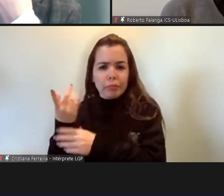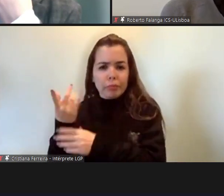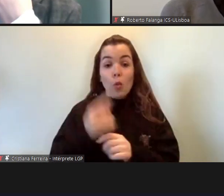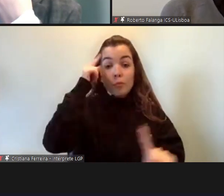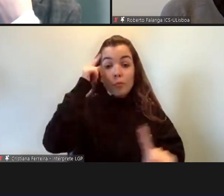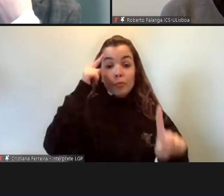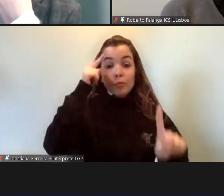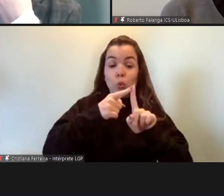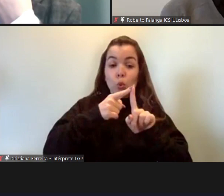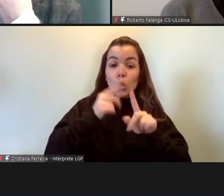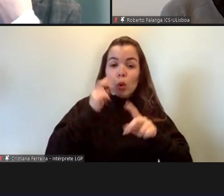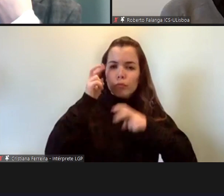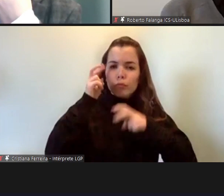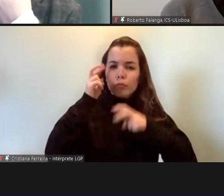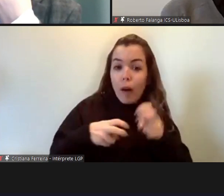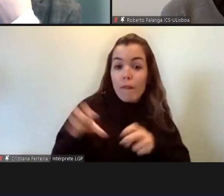outras maneiras de